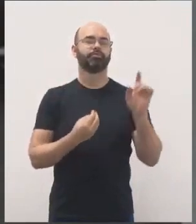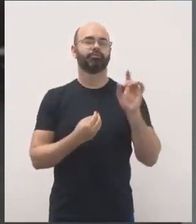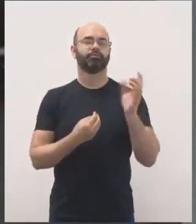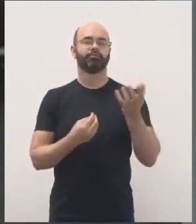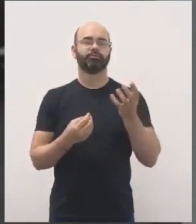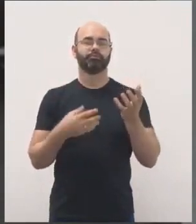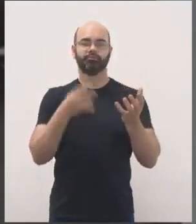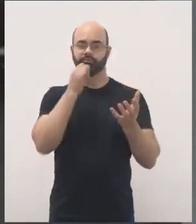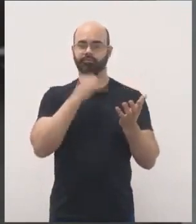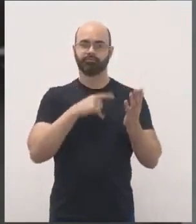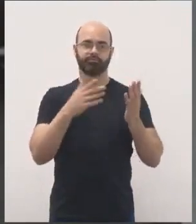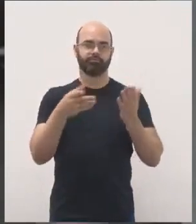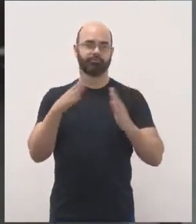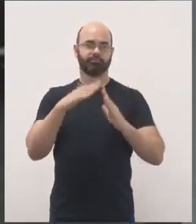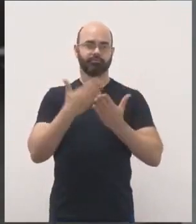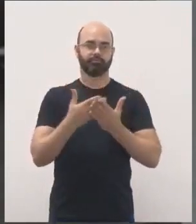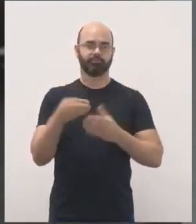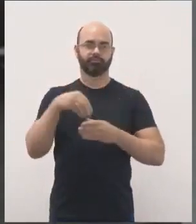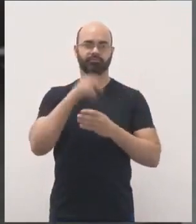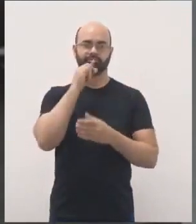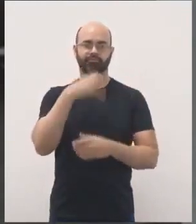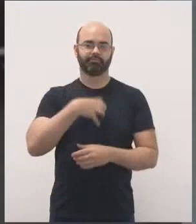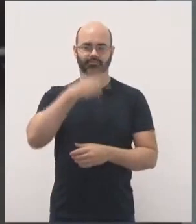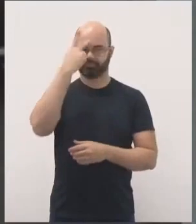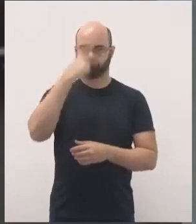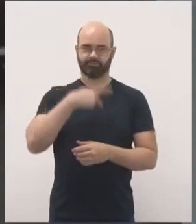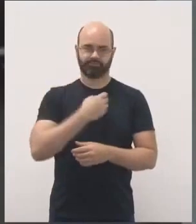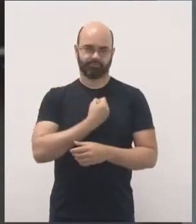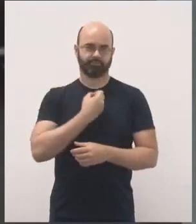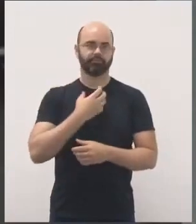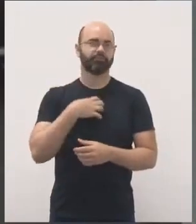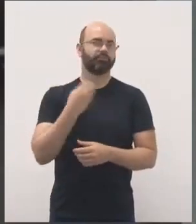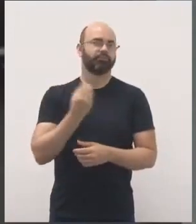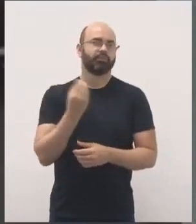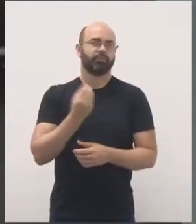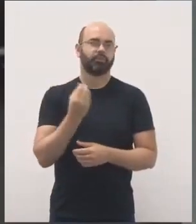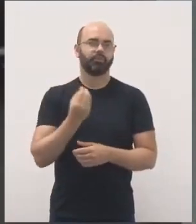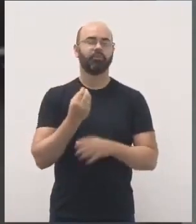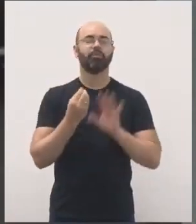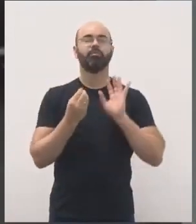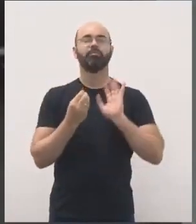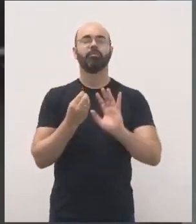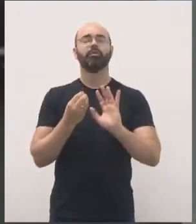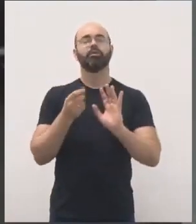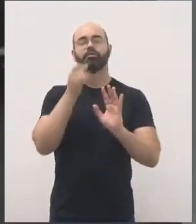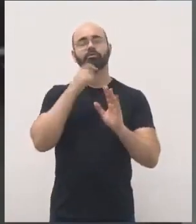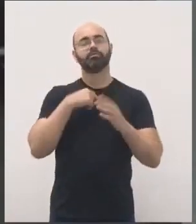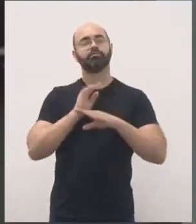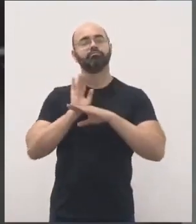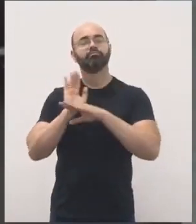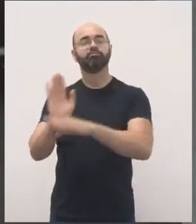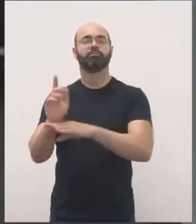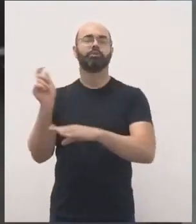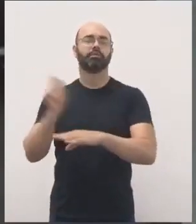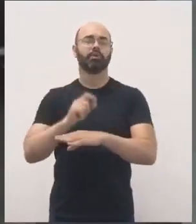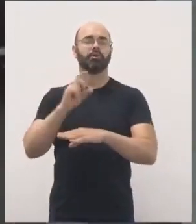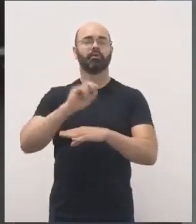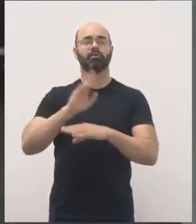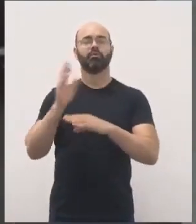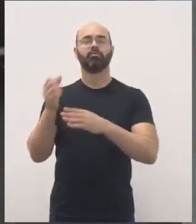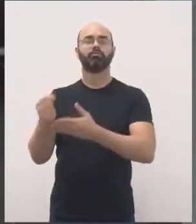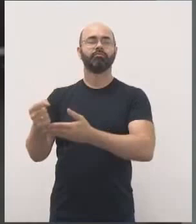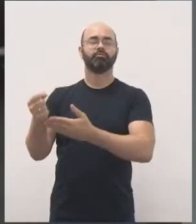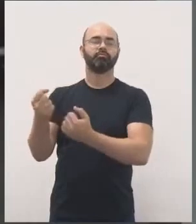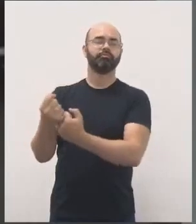momento, saber que a gente pode pedir ajuda, né, saber que a gente pode oferecer ajuda a alguém,